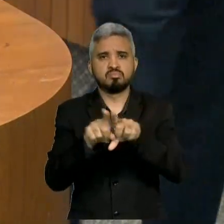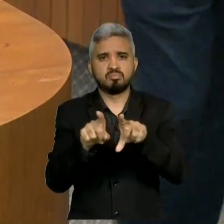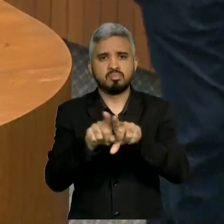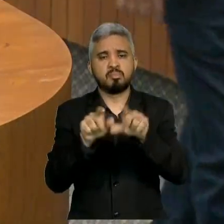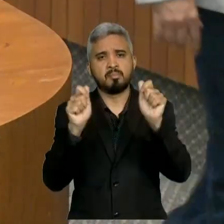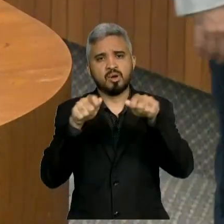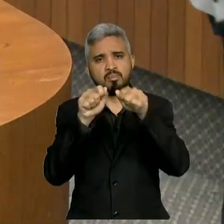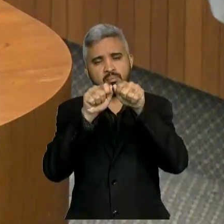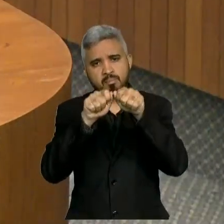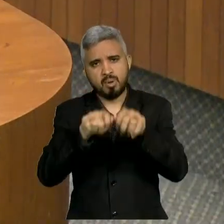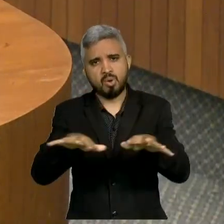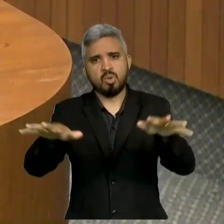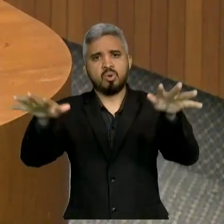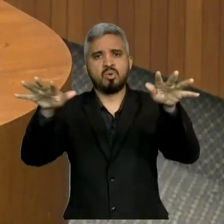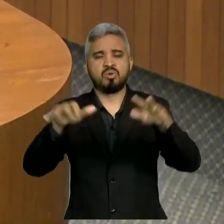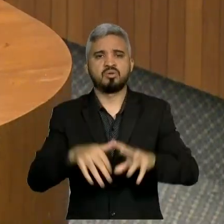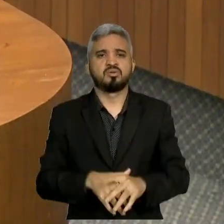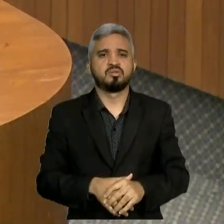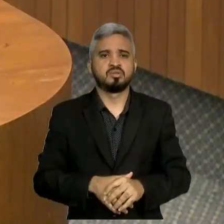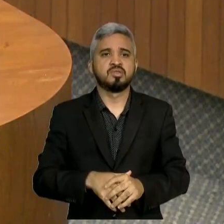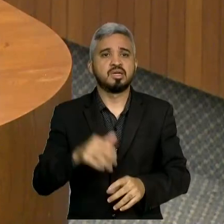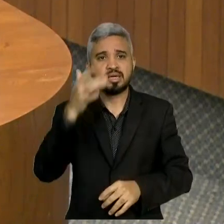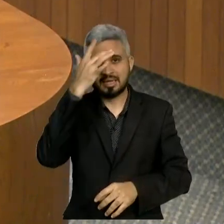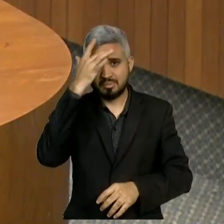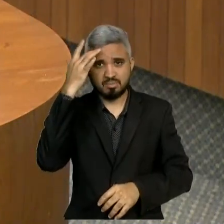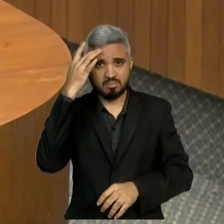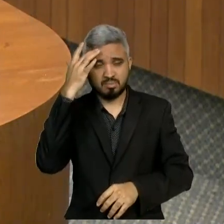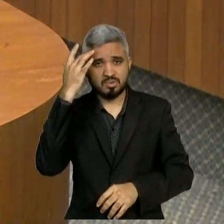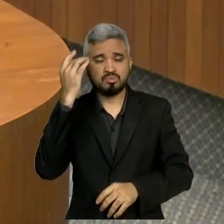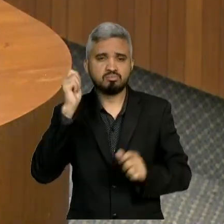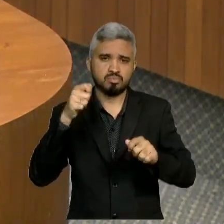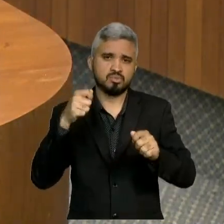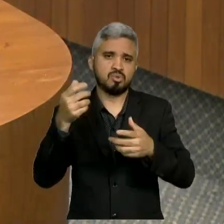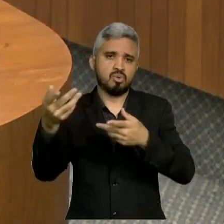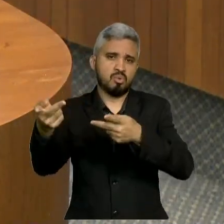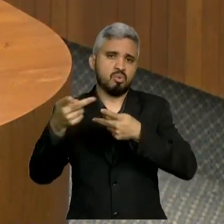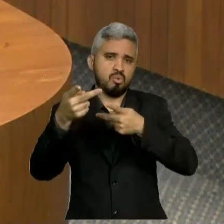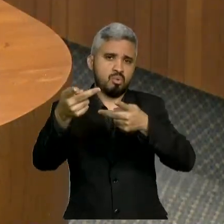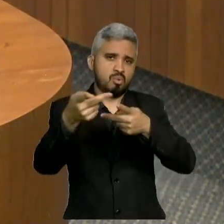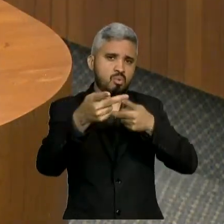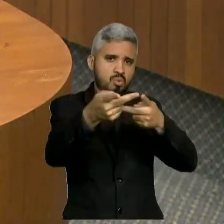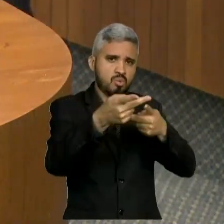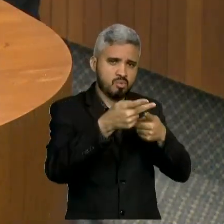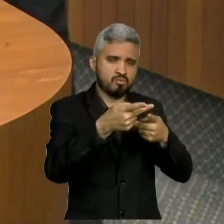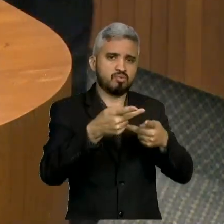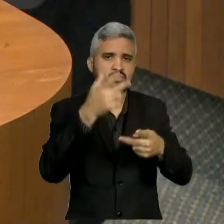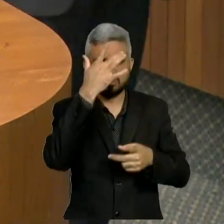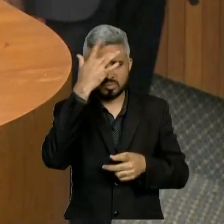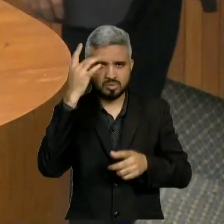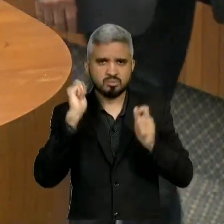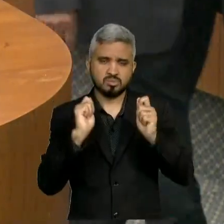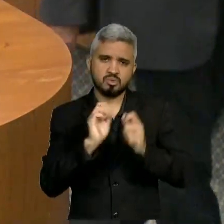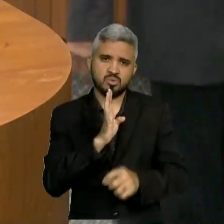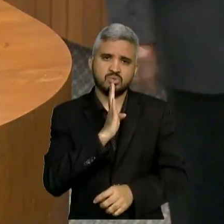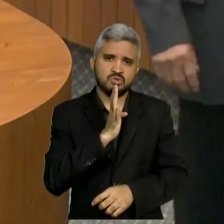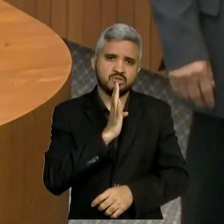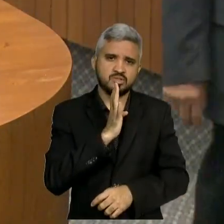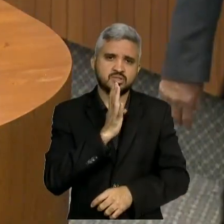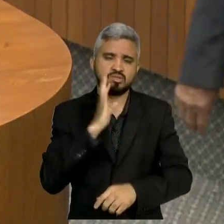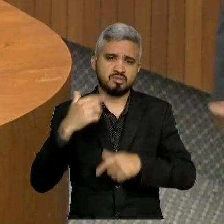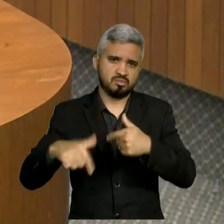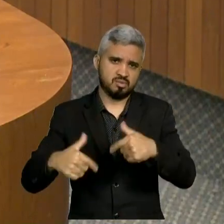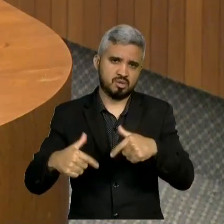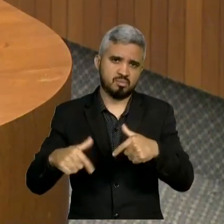comunicação, para que a população possa ser convidada, para que a população possa ter conhecimento deste grande evento.